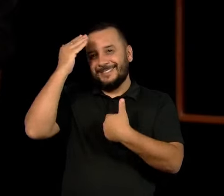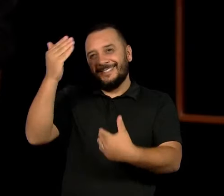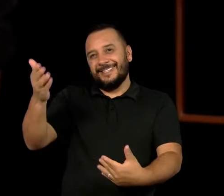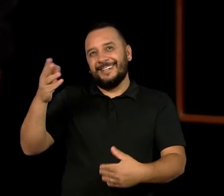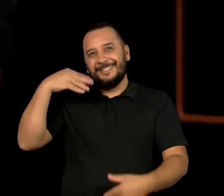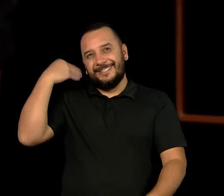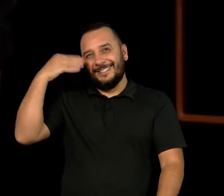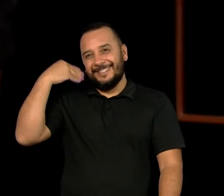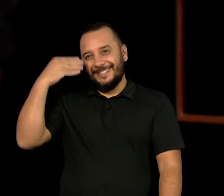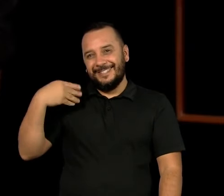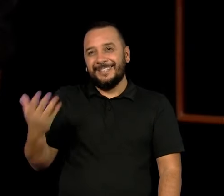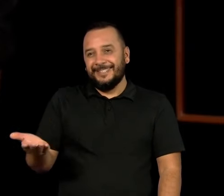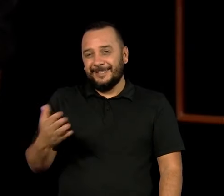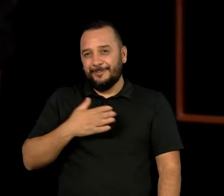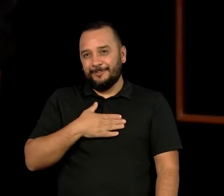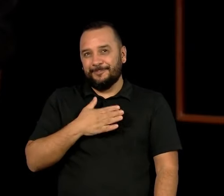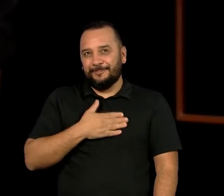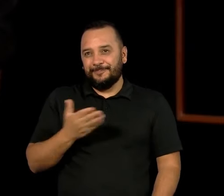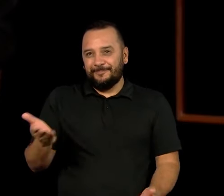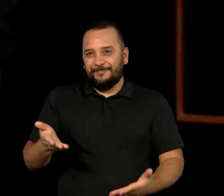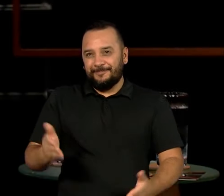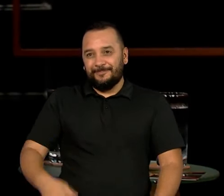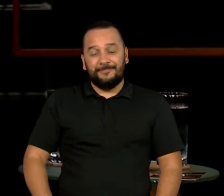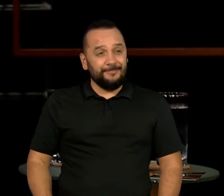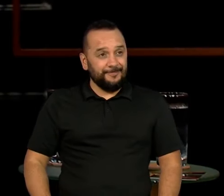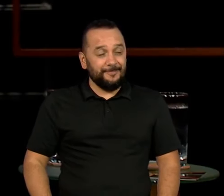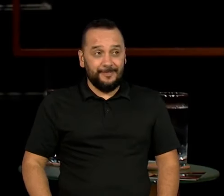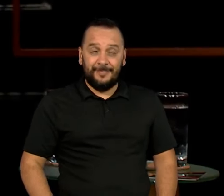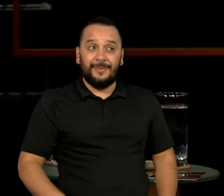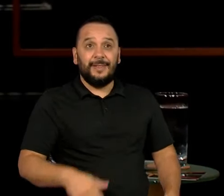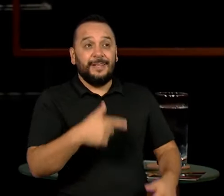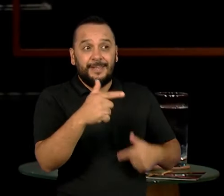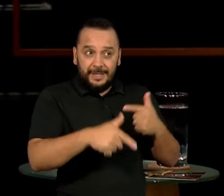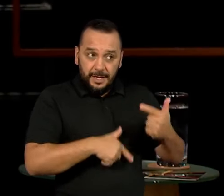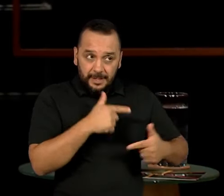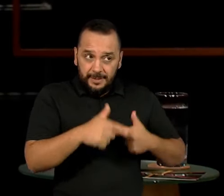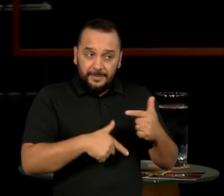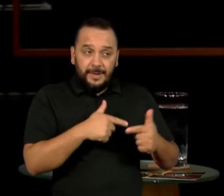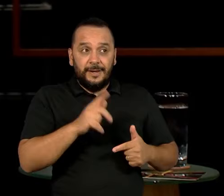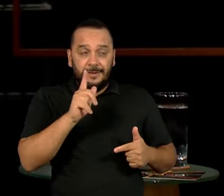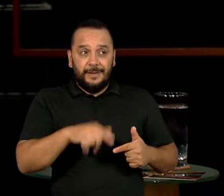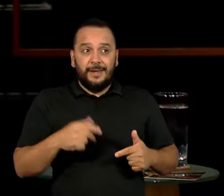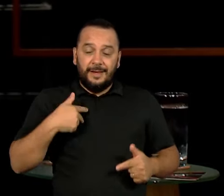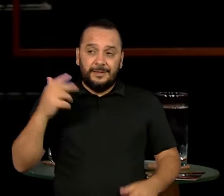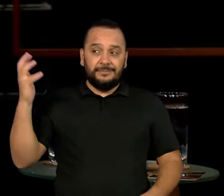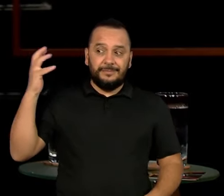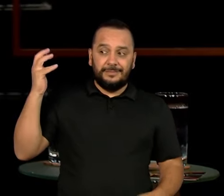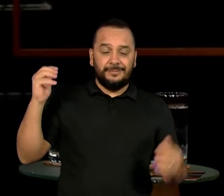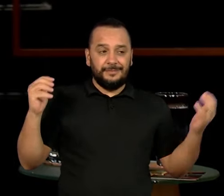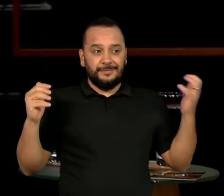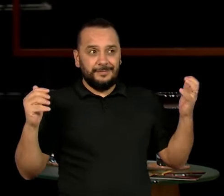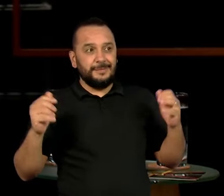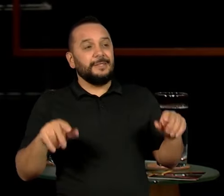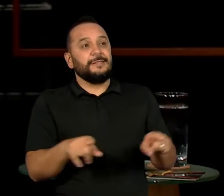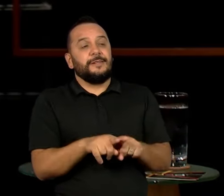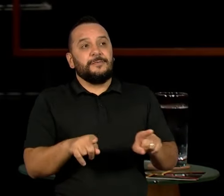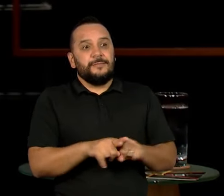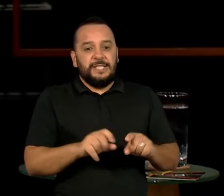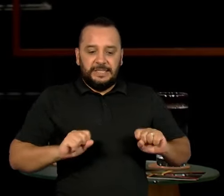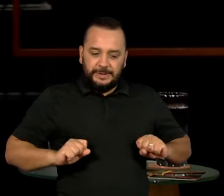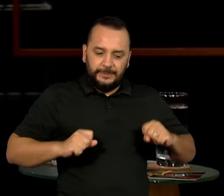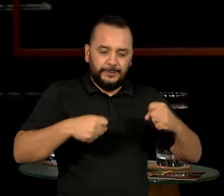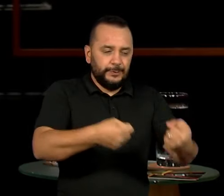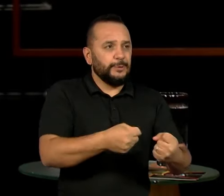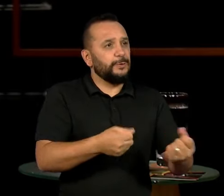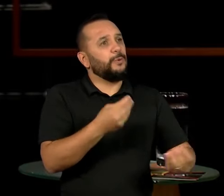essa experiência que vocês estão me proporcionando hoje. Agora, é um trabalho que requer não só inspiração, como também muito fôlego, né? Como é que é seu dia